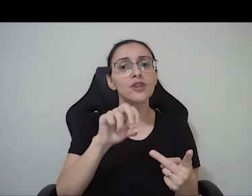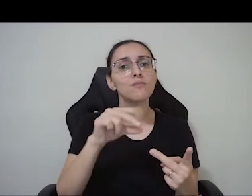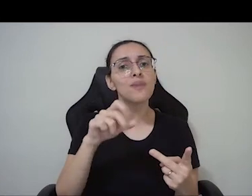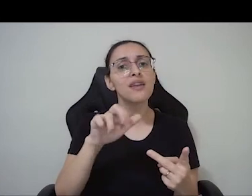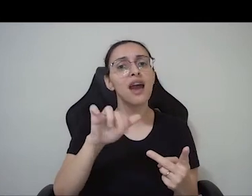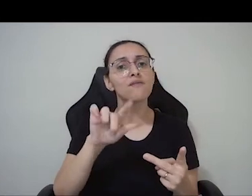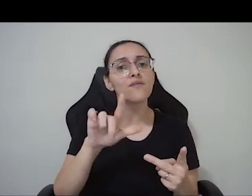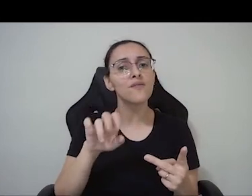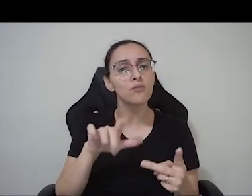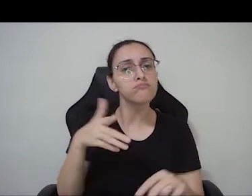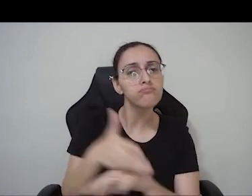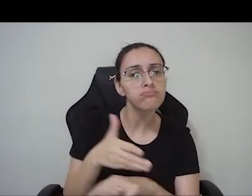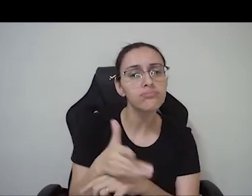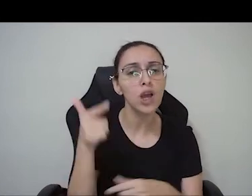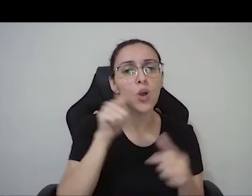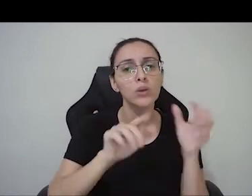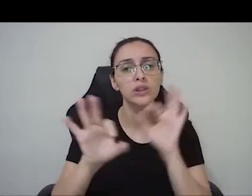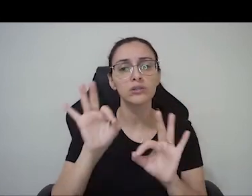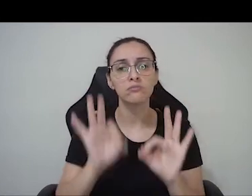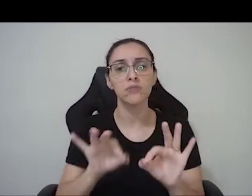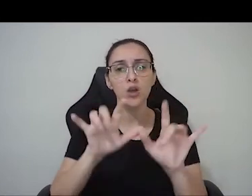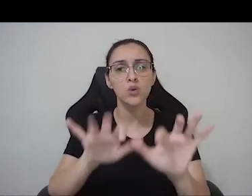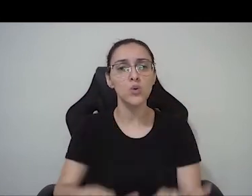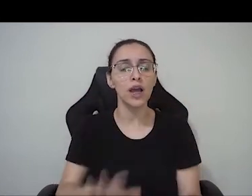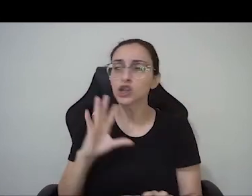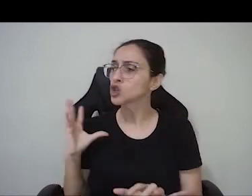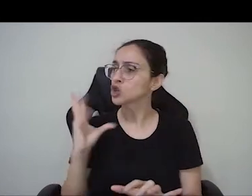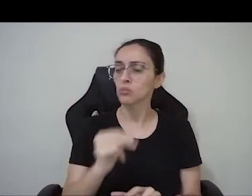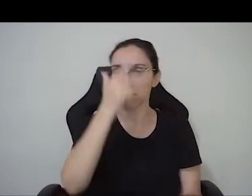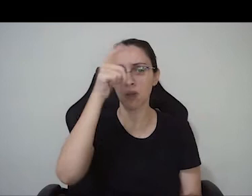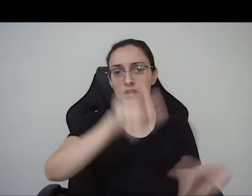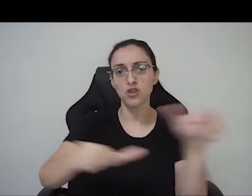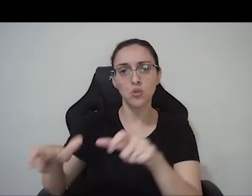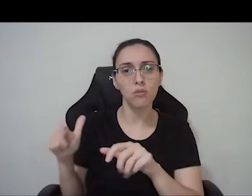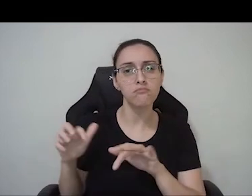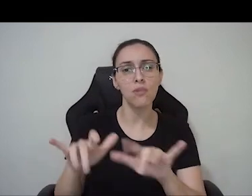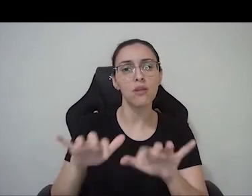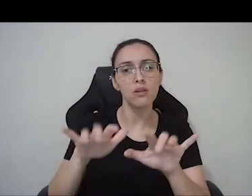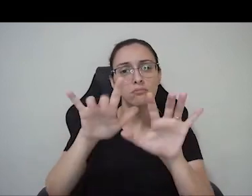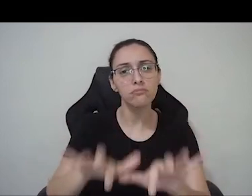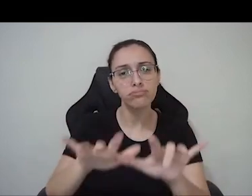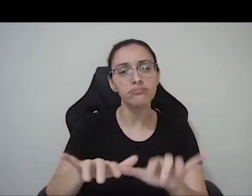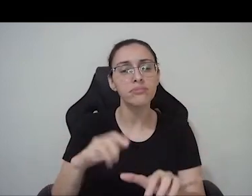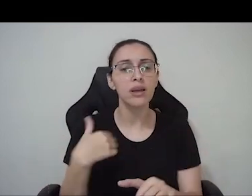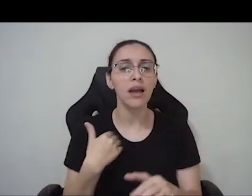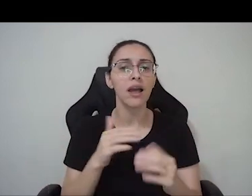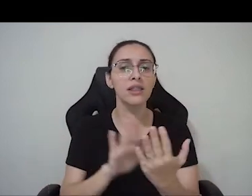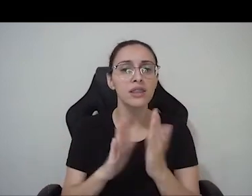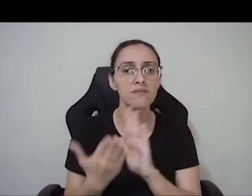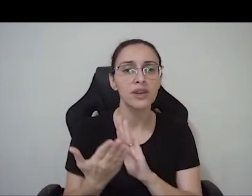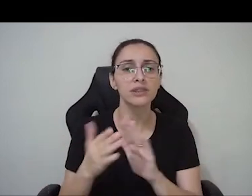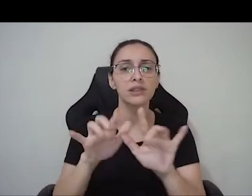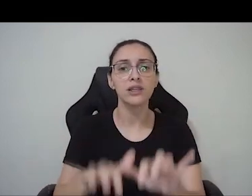A interface e a navegação devem ser operáveis para todos os usuários, seja eu navegando somente pelo teclado ou